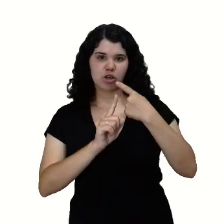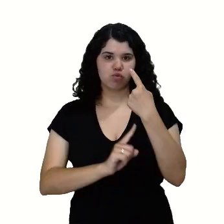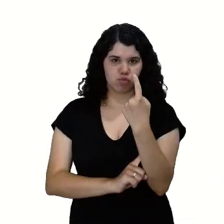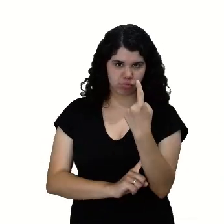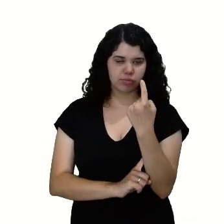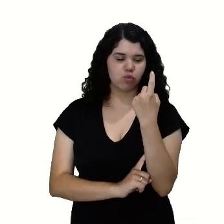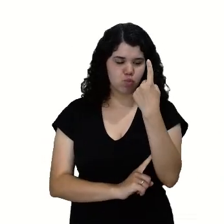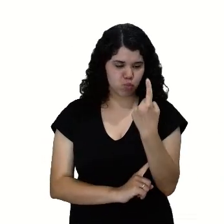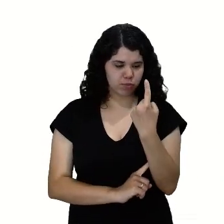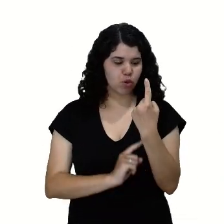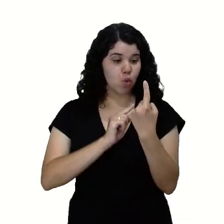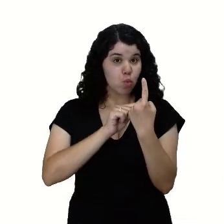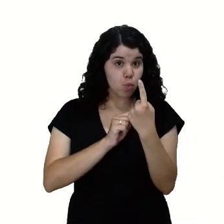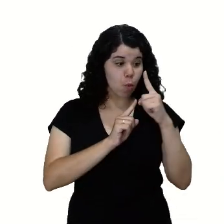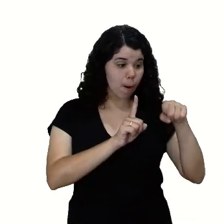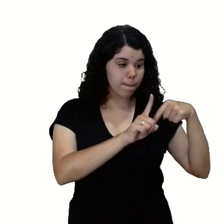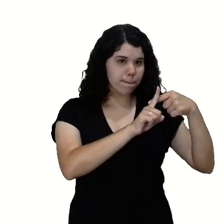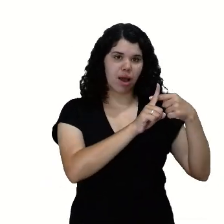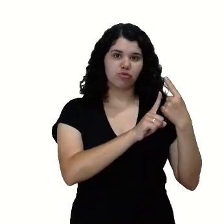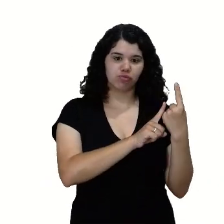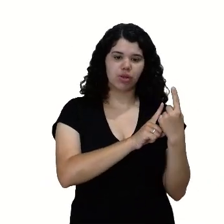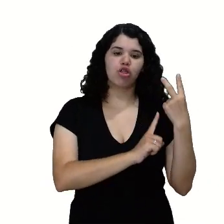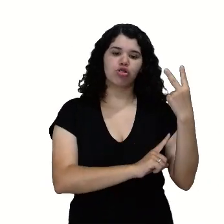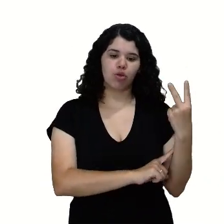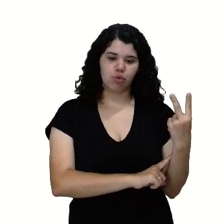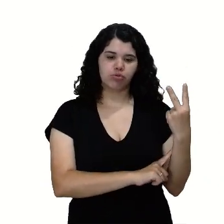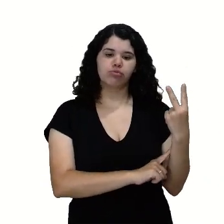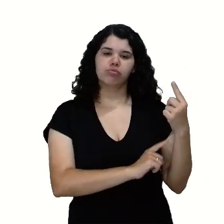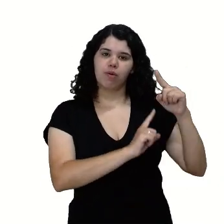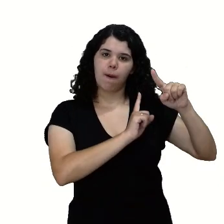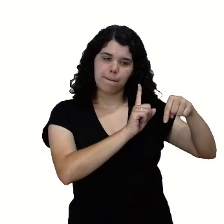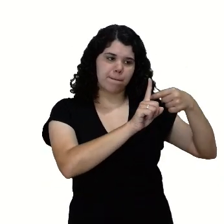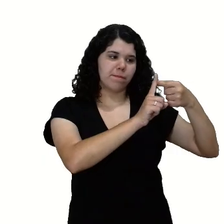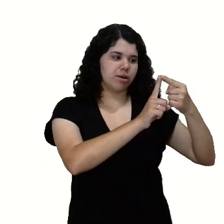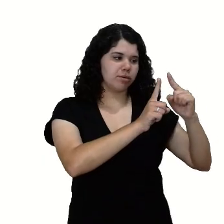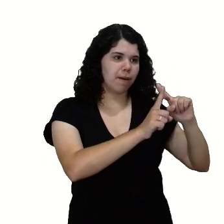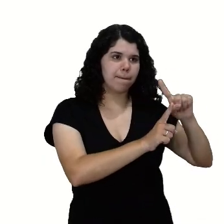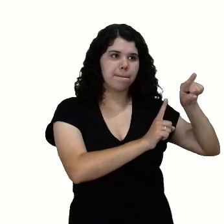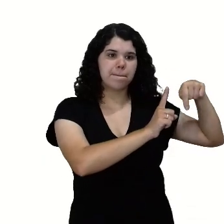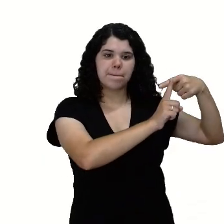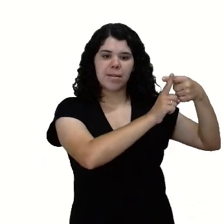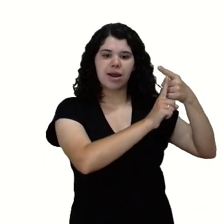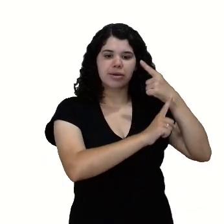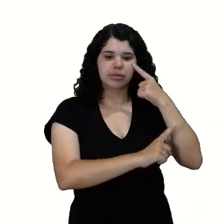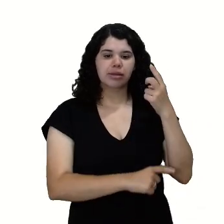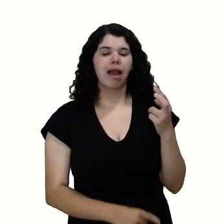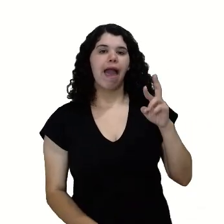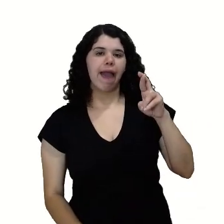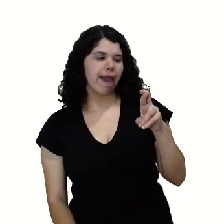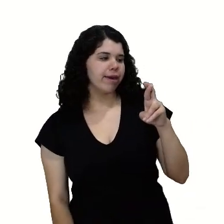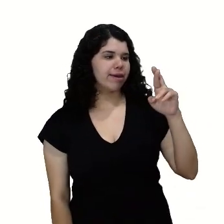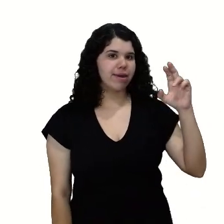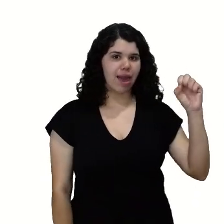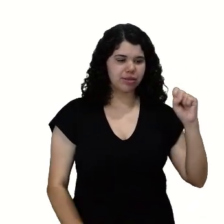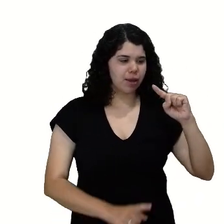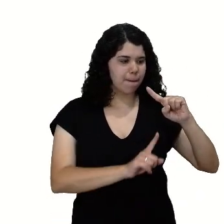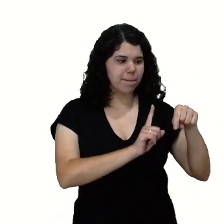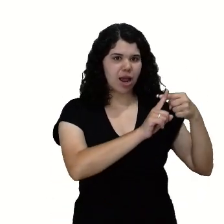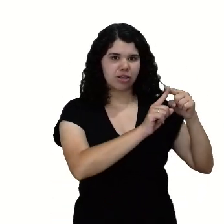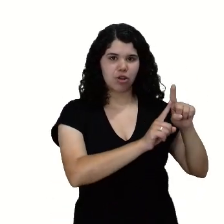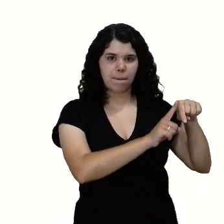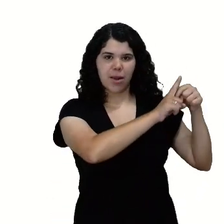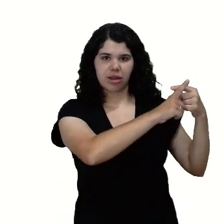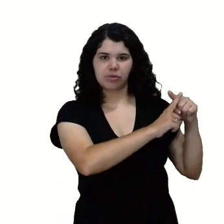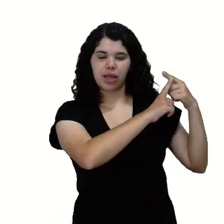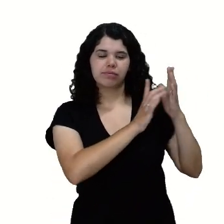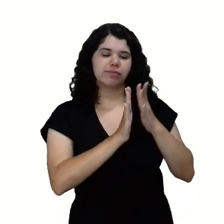1. Do 1 para o próximo, acrescento mais 1. Do aquele ponto para ali, para o ponto S, acrescento mais 1. E aí fica tranquilo